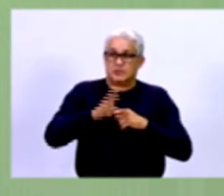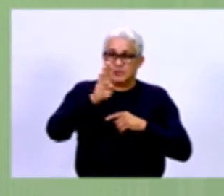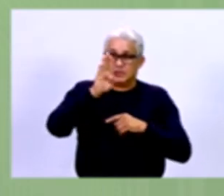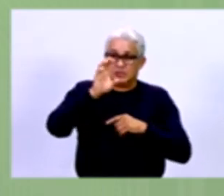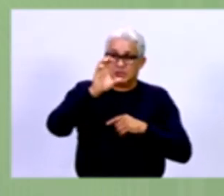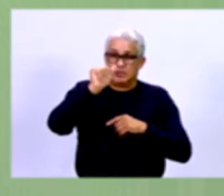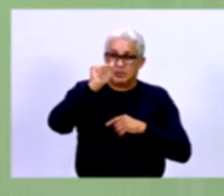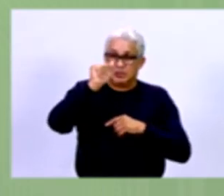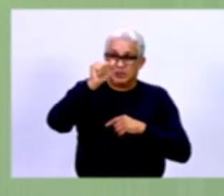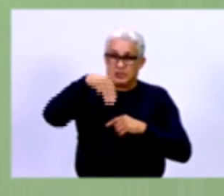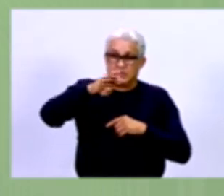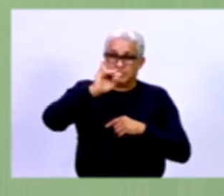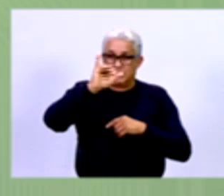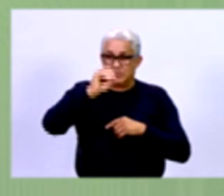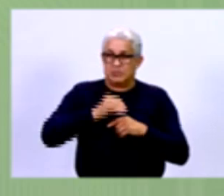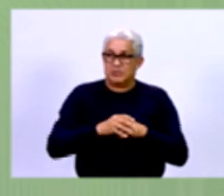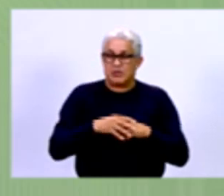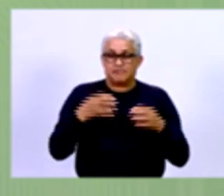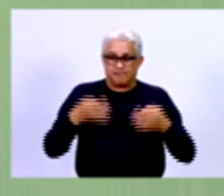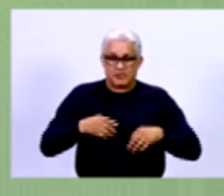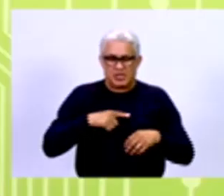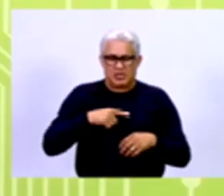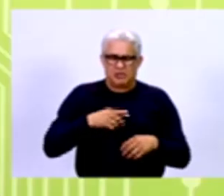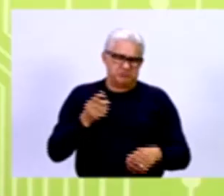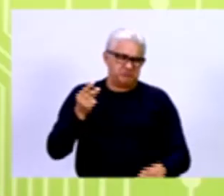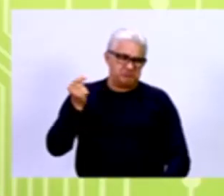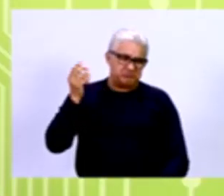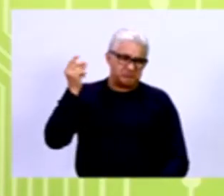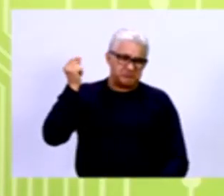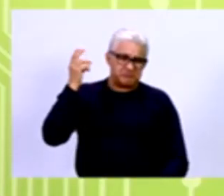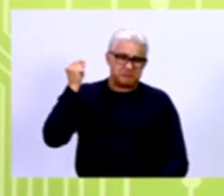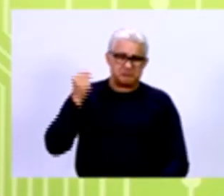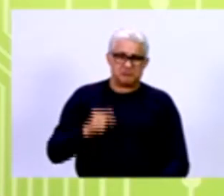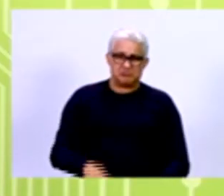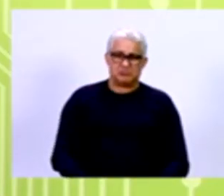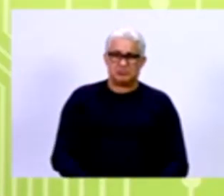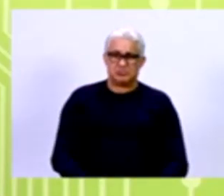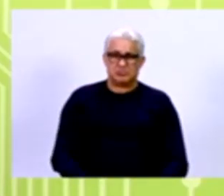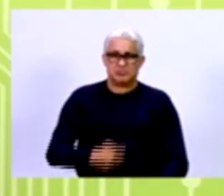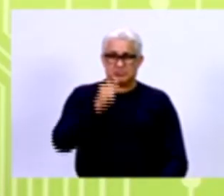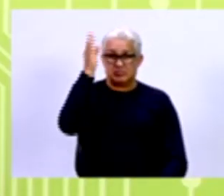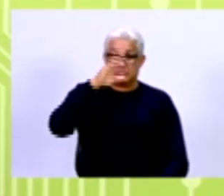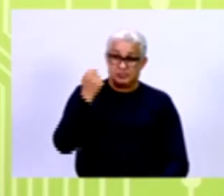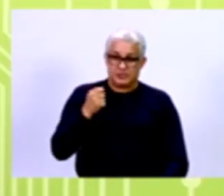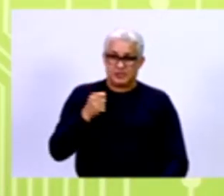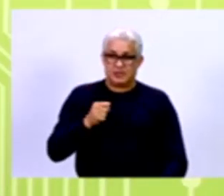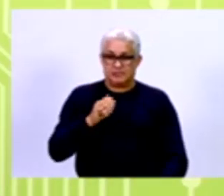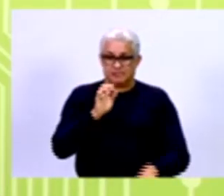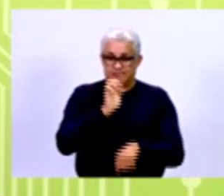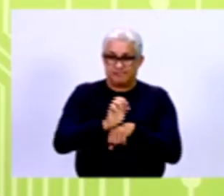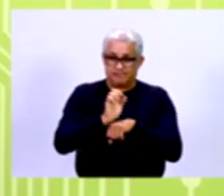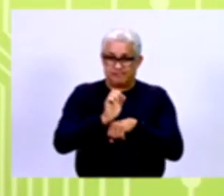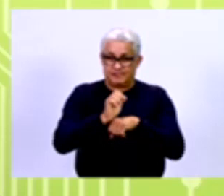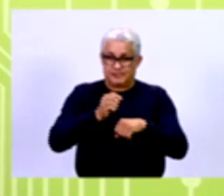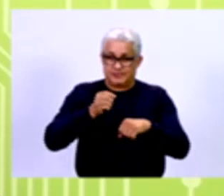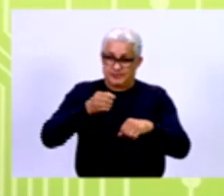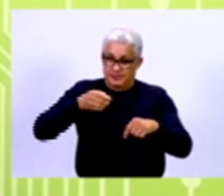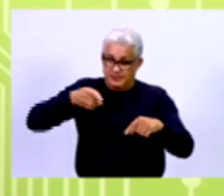professor? Perfeito. Teve um longo período que o Estado brasileiro tinha que intervir, porque o balanço não pode